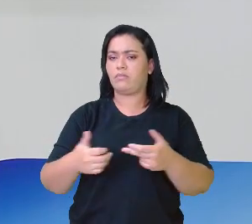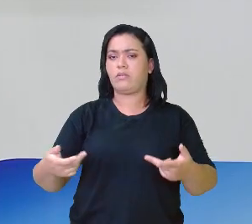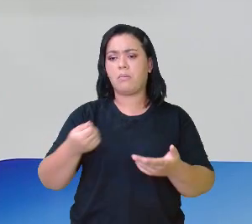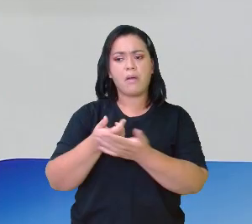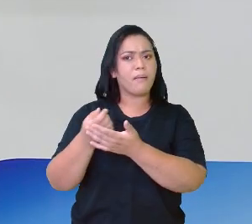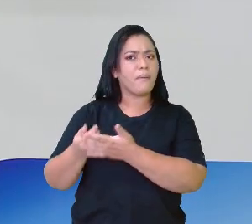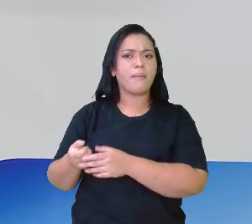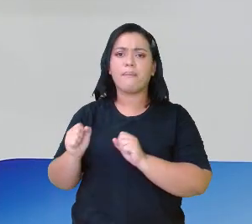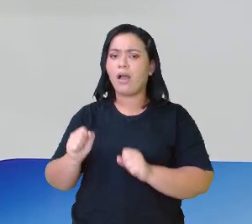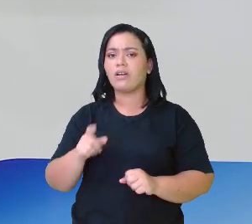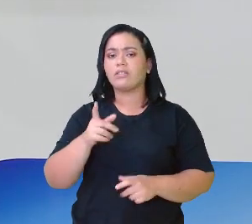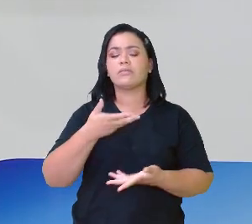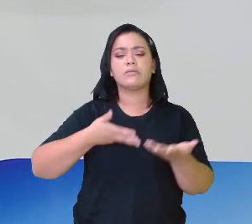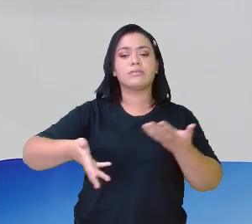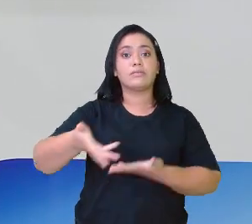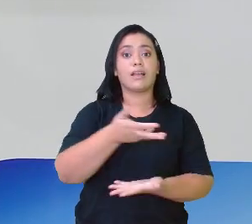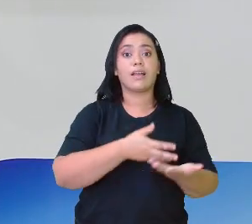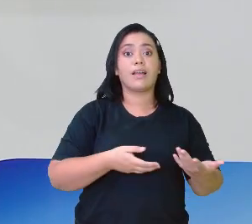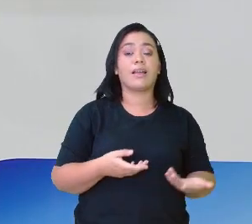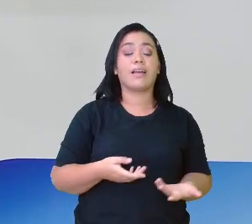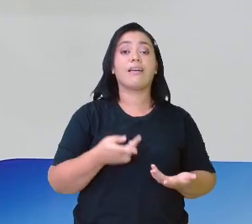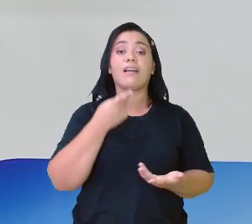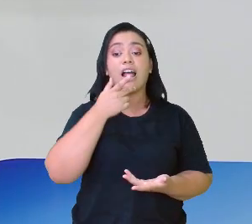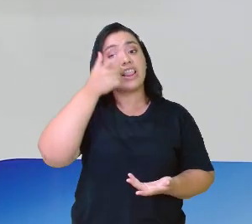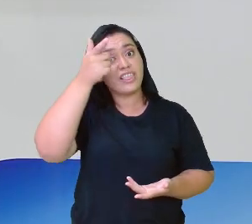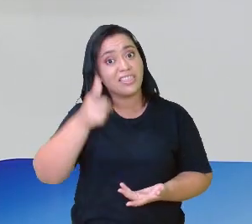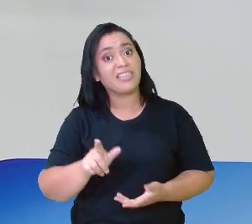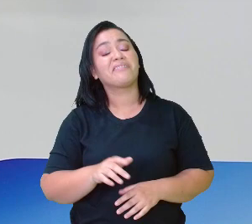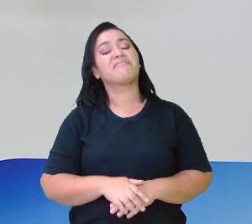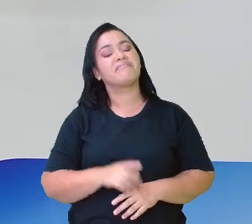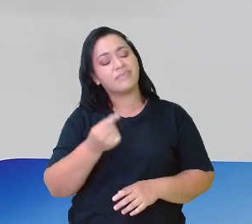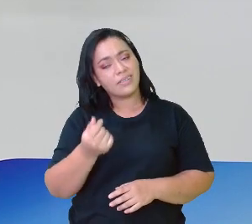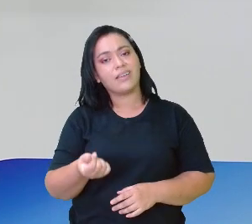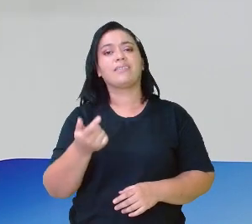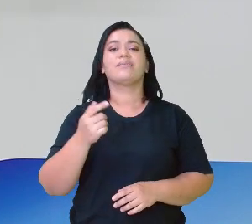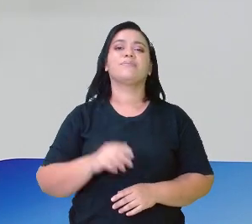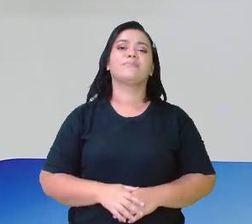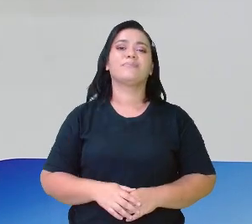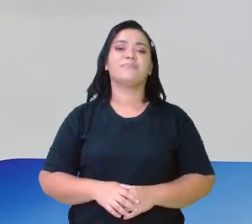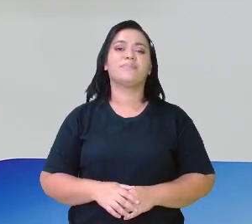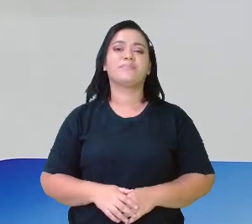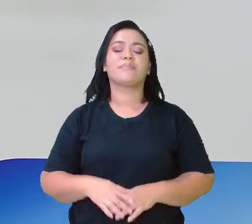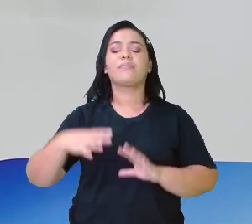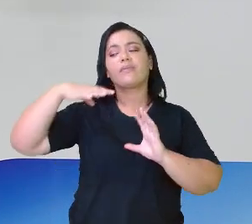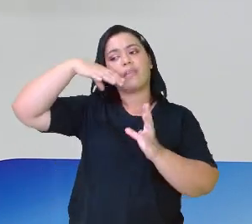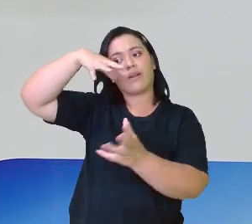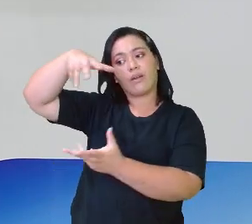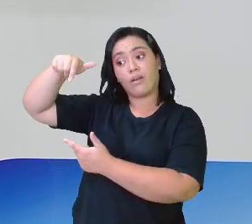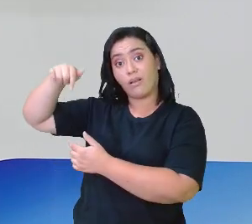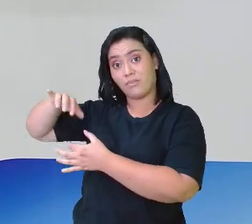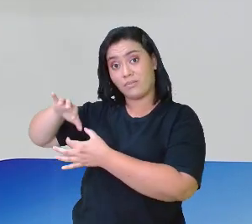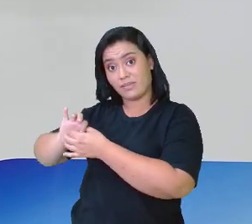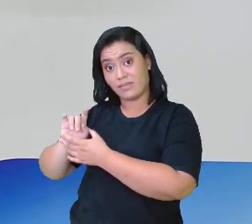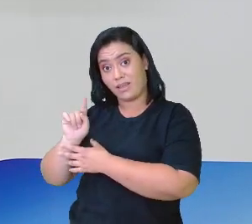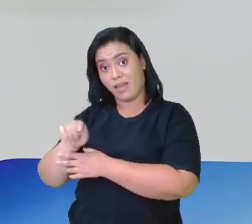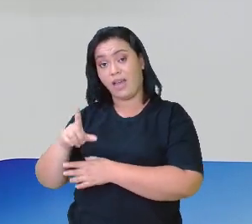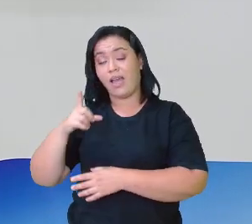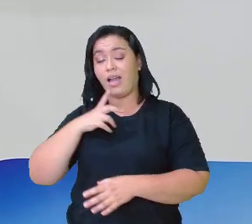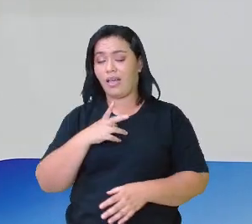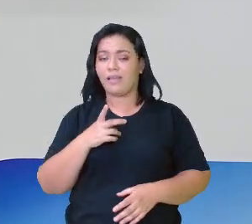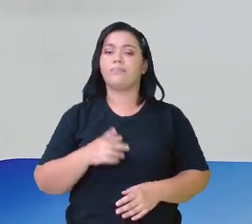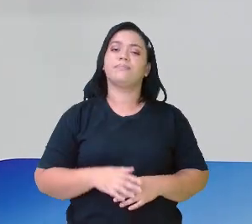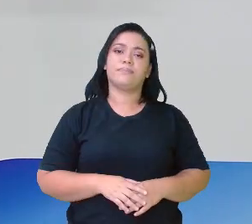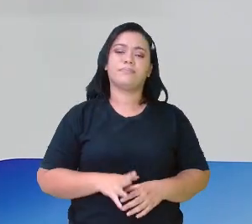produtos que vão estar circulando. E a gente volta mais uma vez. Capital, dinheiro. Globalização vai estar dentro